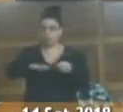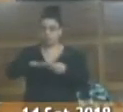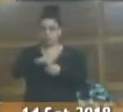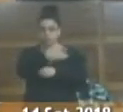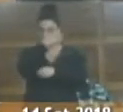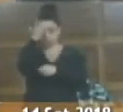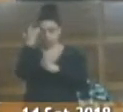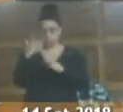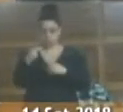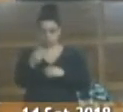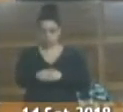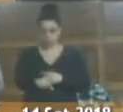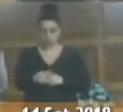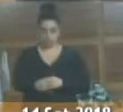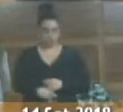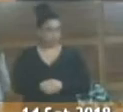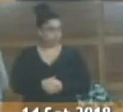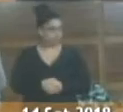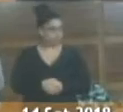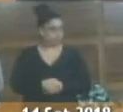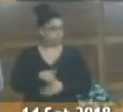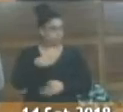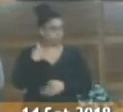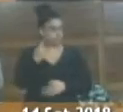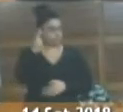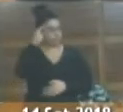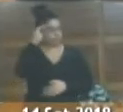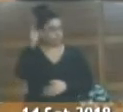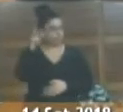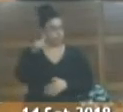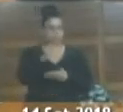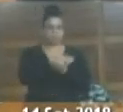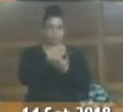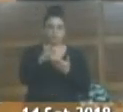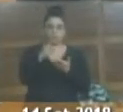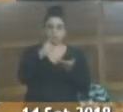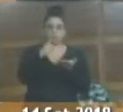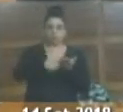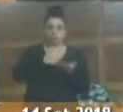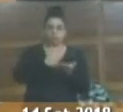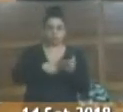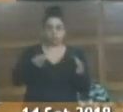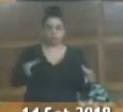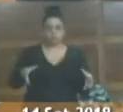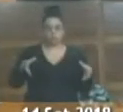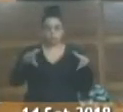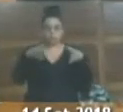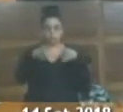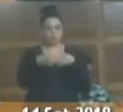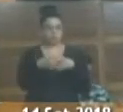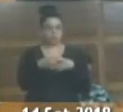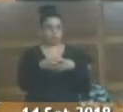um dos caminhos que a gente enxerga para que isso seja feito é a partir de um plano comunitário, né?